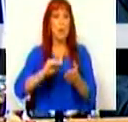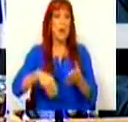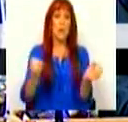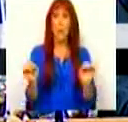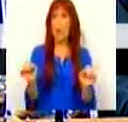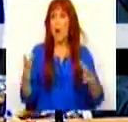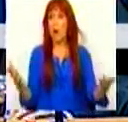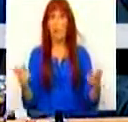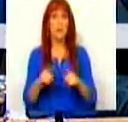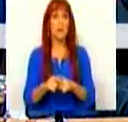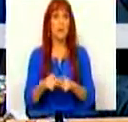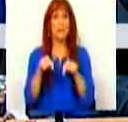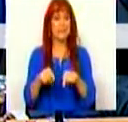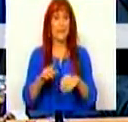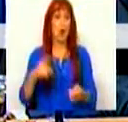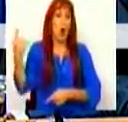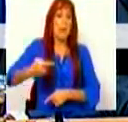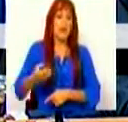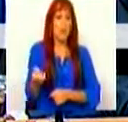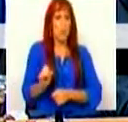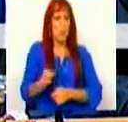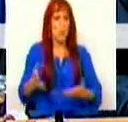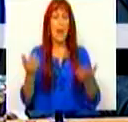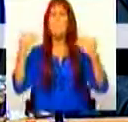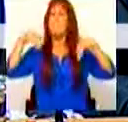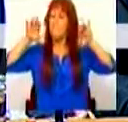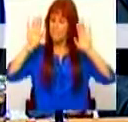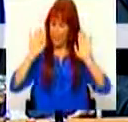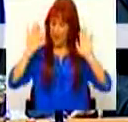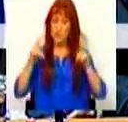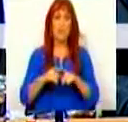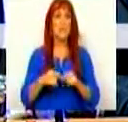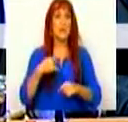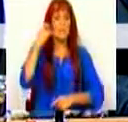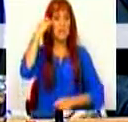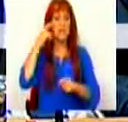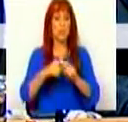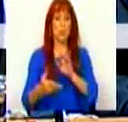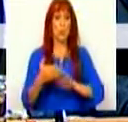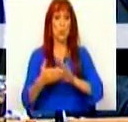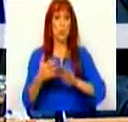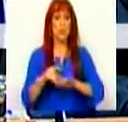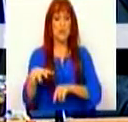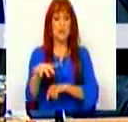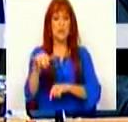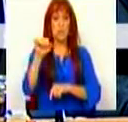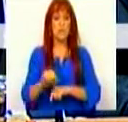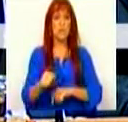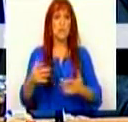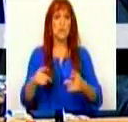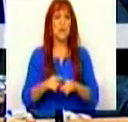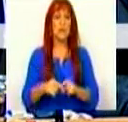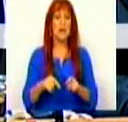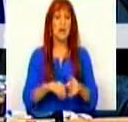contrato, não resultam daí obrigações. Contudo, tendo em conta a urgência da situação,